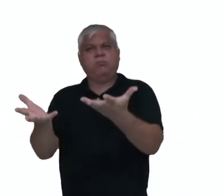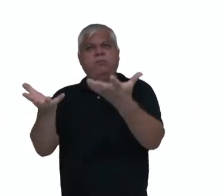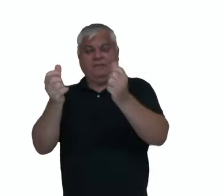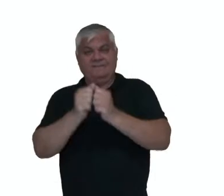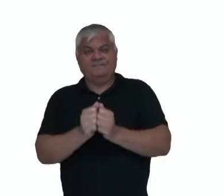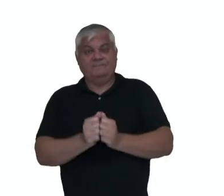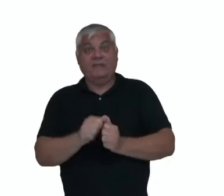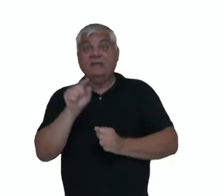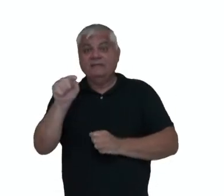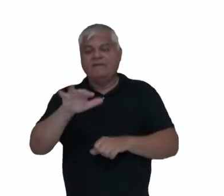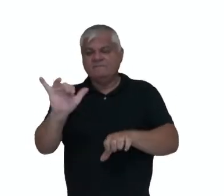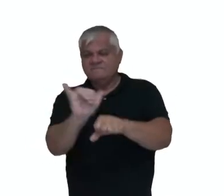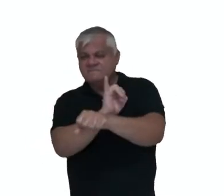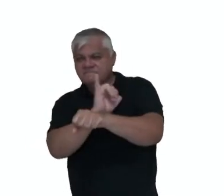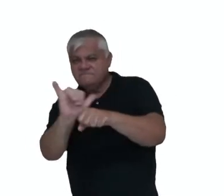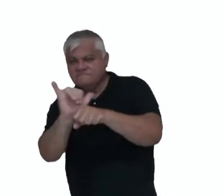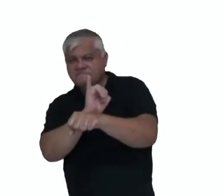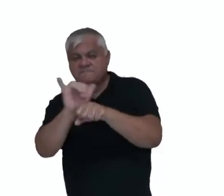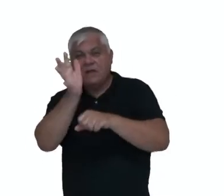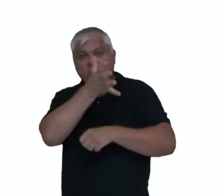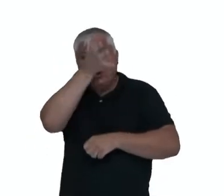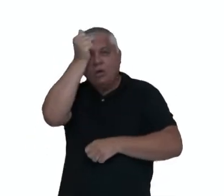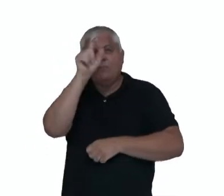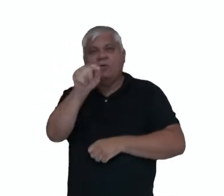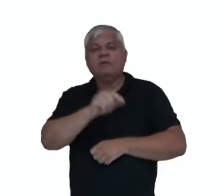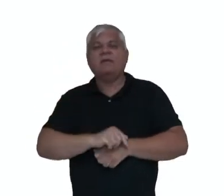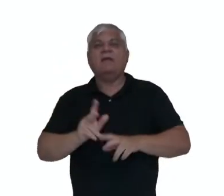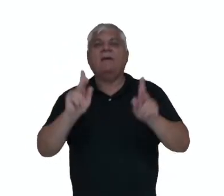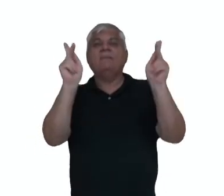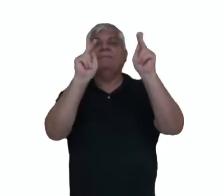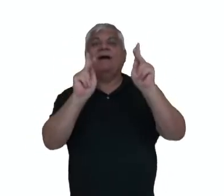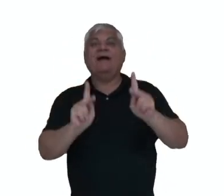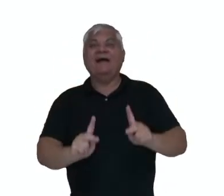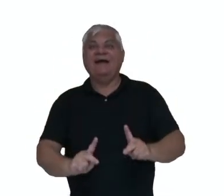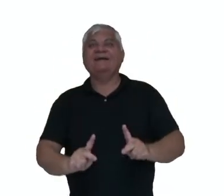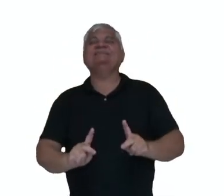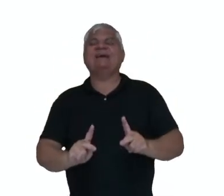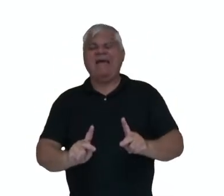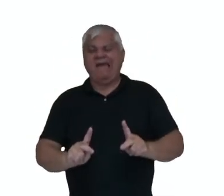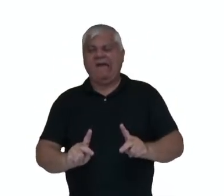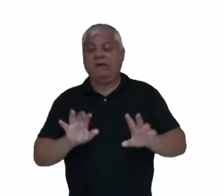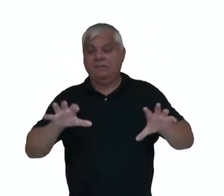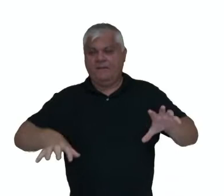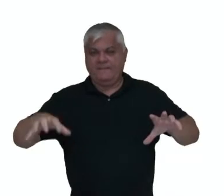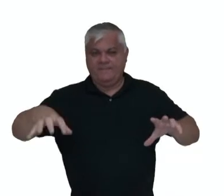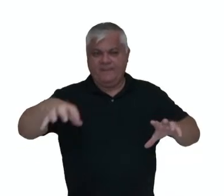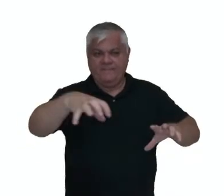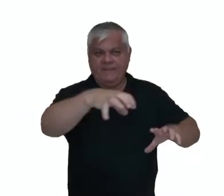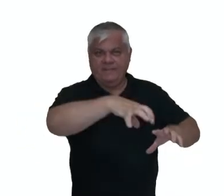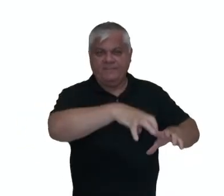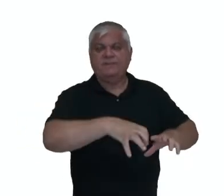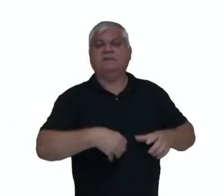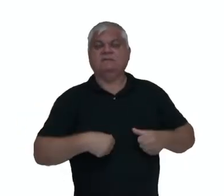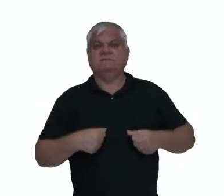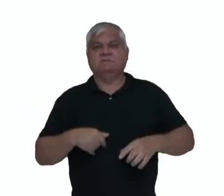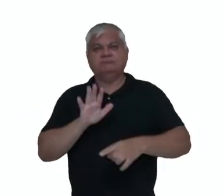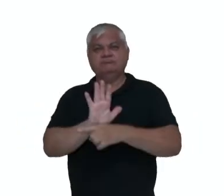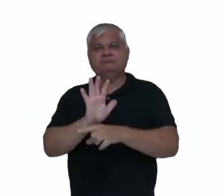ferramentas utilizadas por Roma foi promover a aculturação desses locais, né? Também conhecida